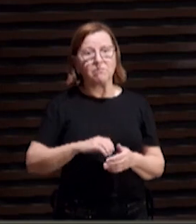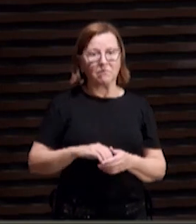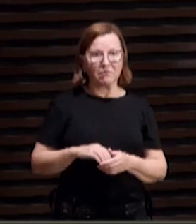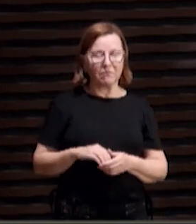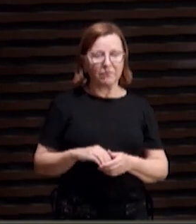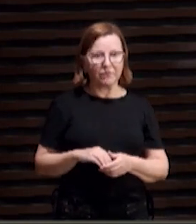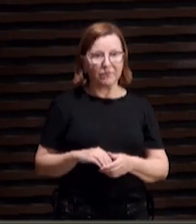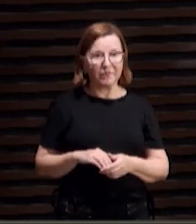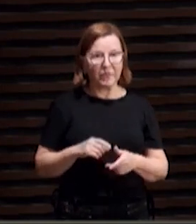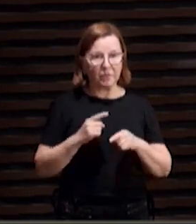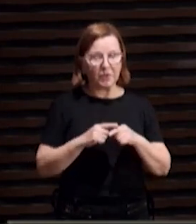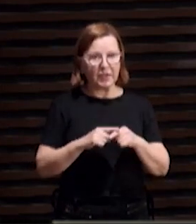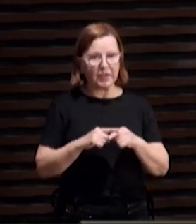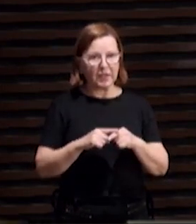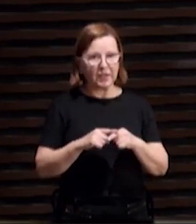Porque desde